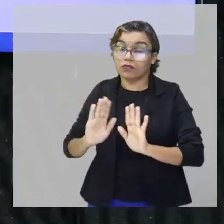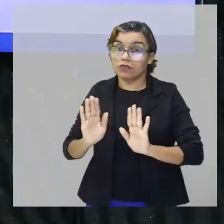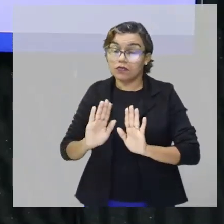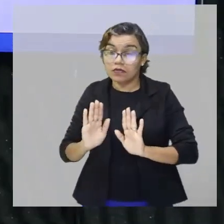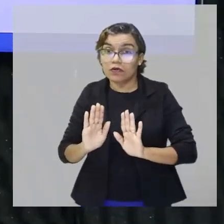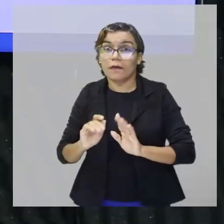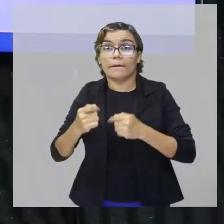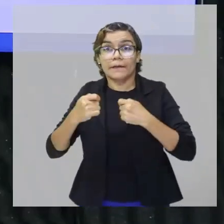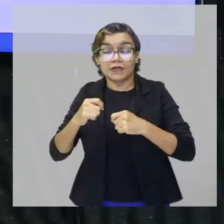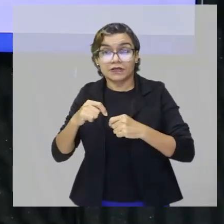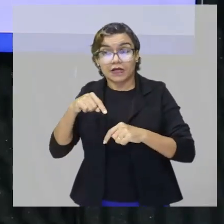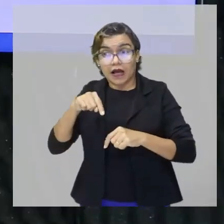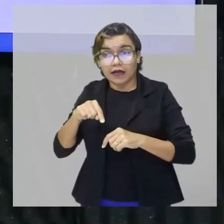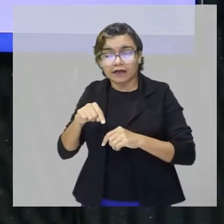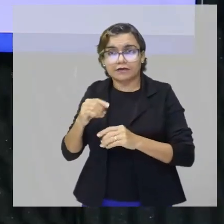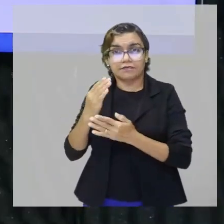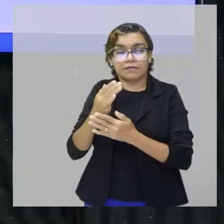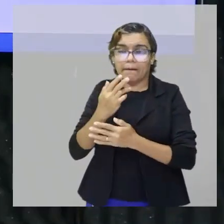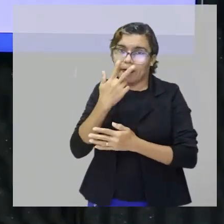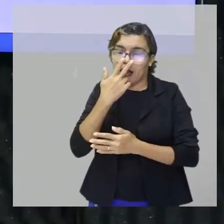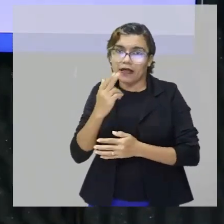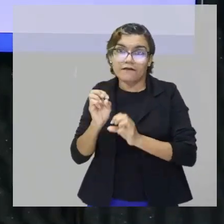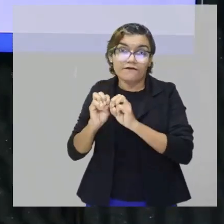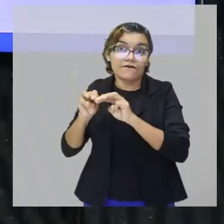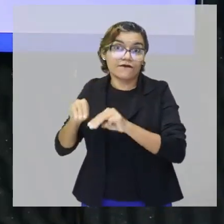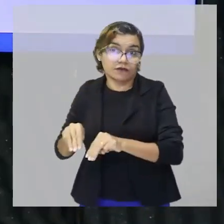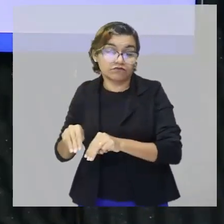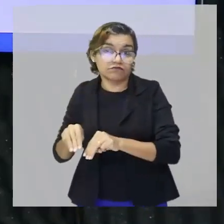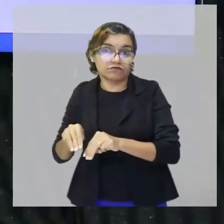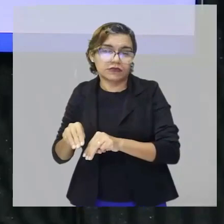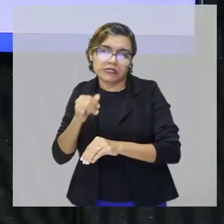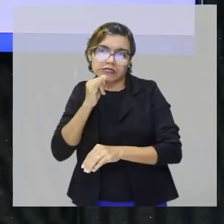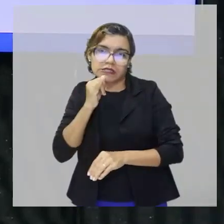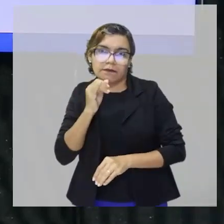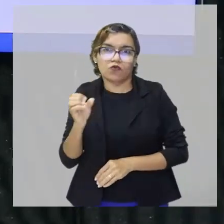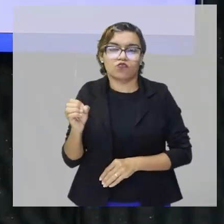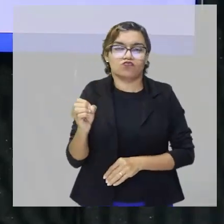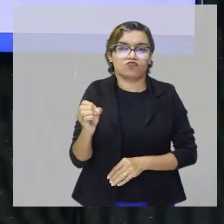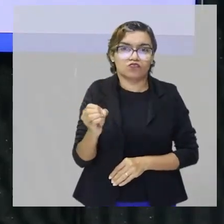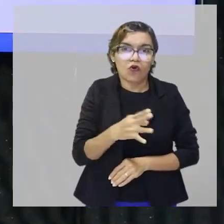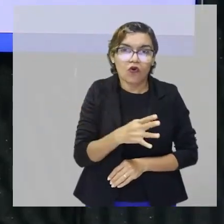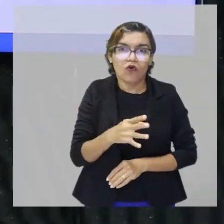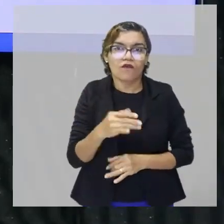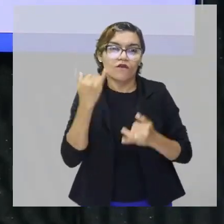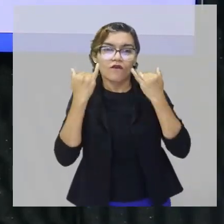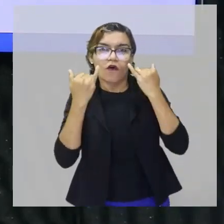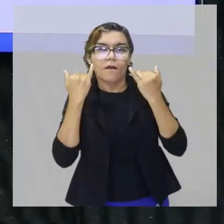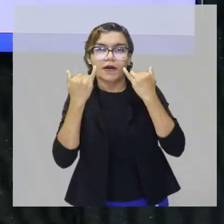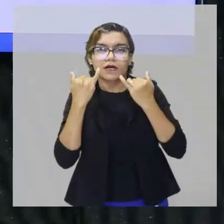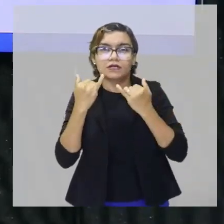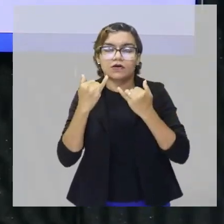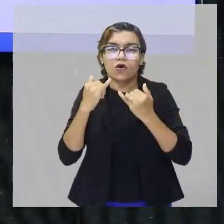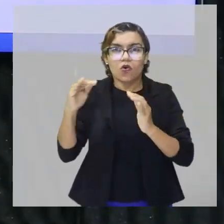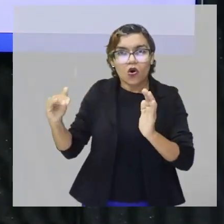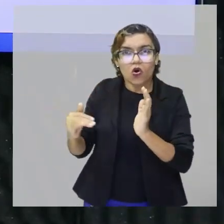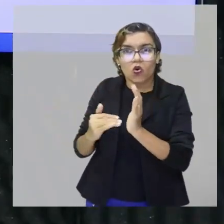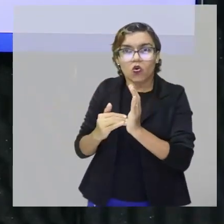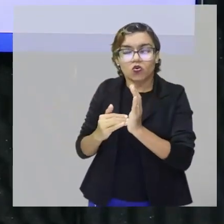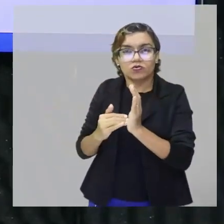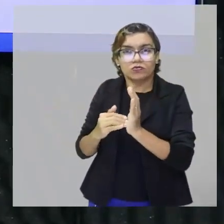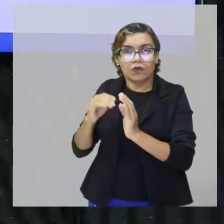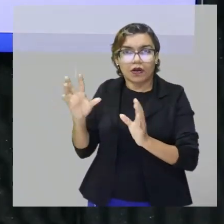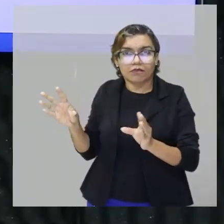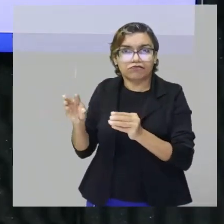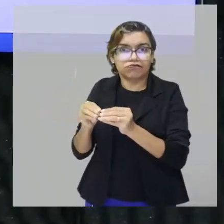já é o fechamento, então não posso trazer novas informações e jogar ali na conclusão do nada, sendo que eu não